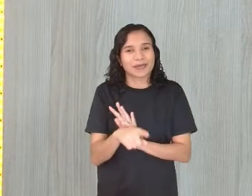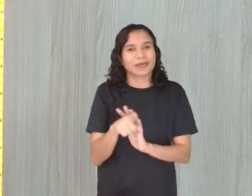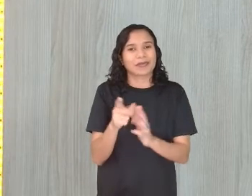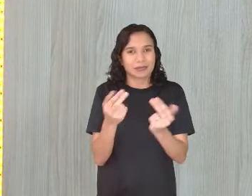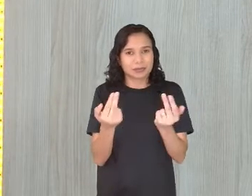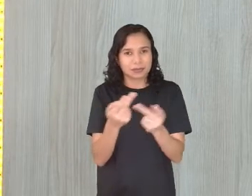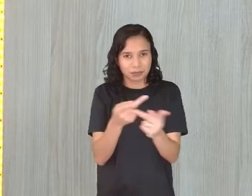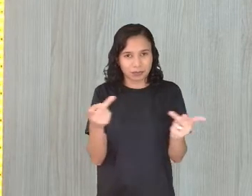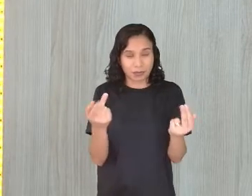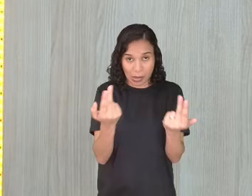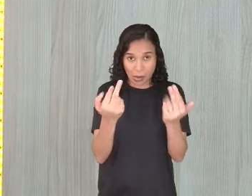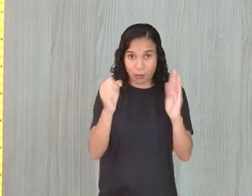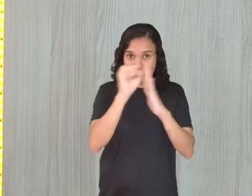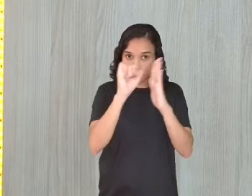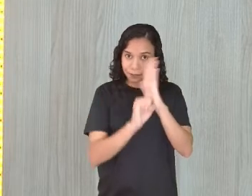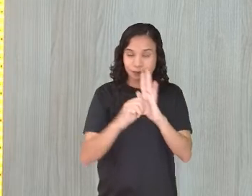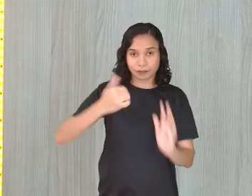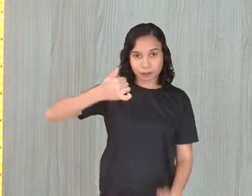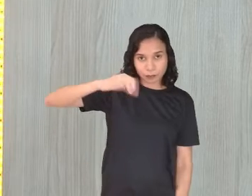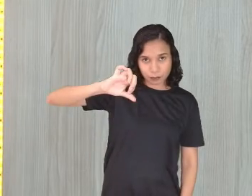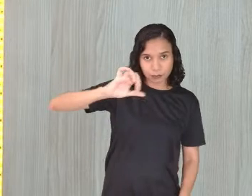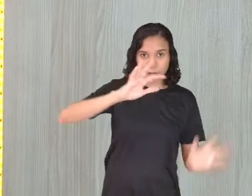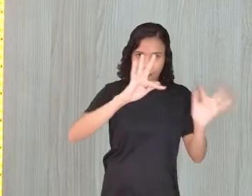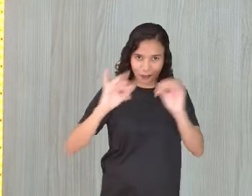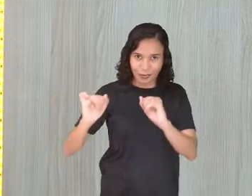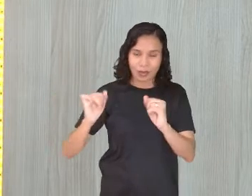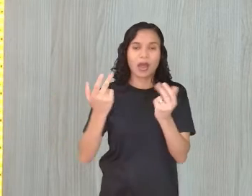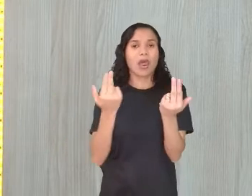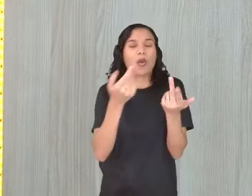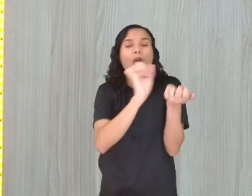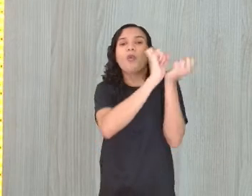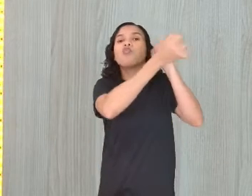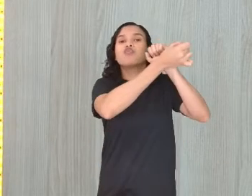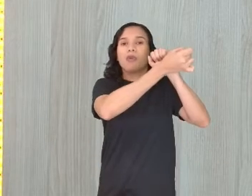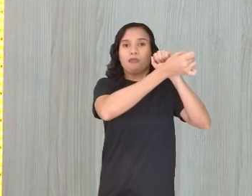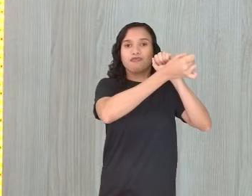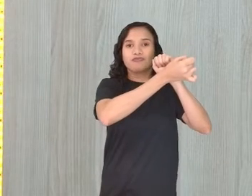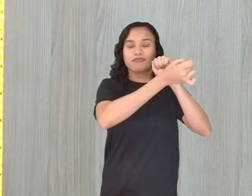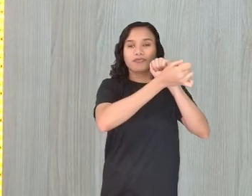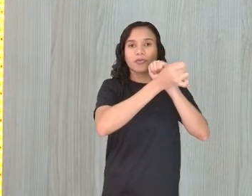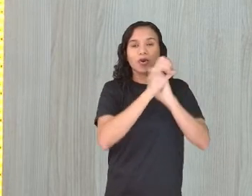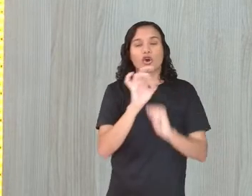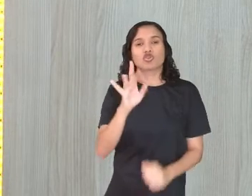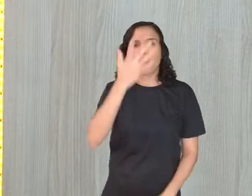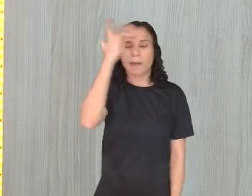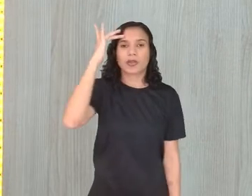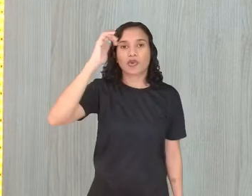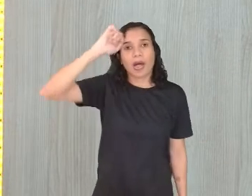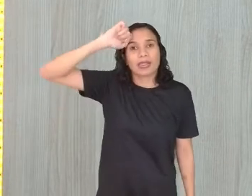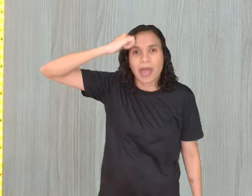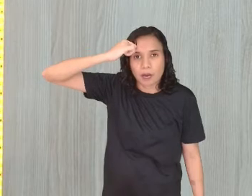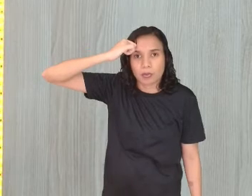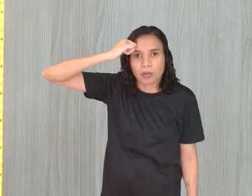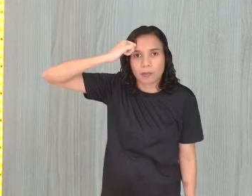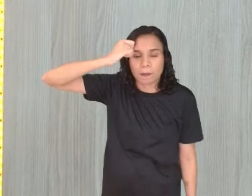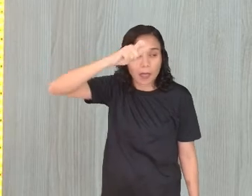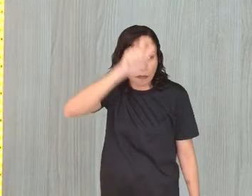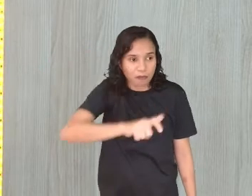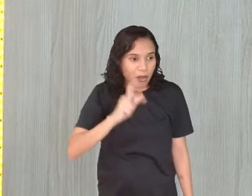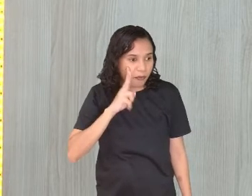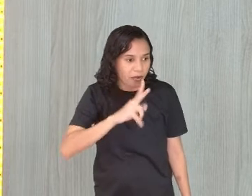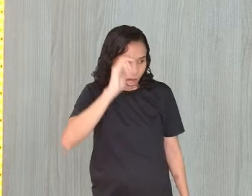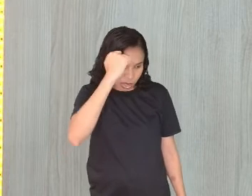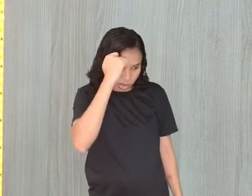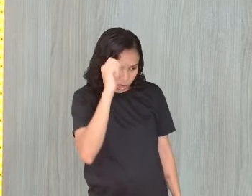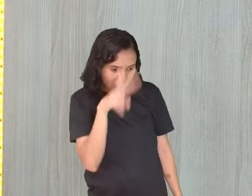coisa lá no século XIX, final do século XIX, é a questão do escravo. Né? Exato. Só o fato de ser negro, minha gente, naquela época já era